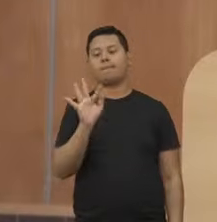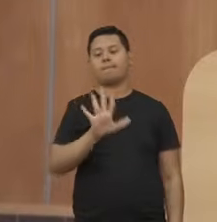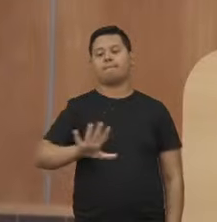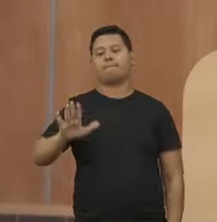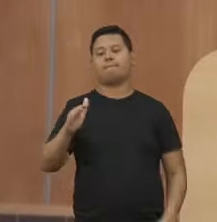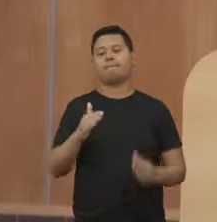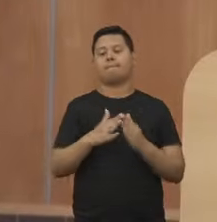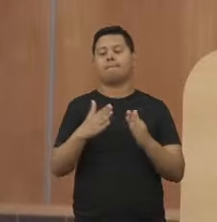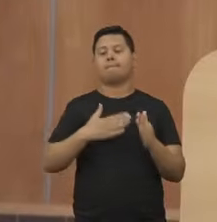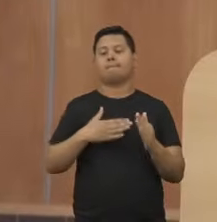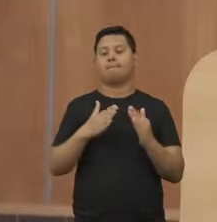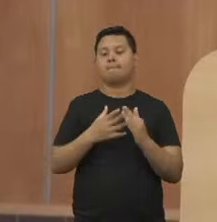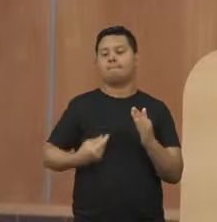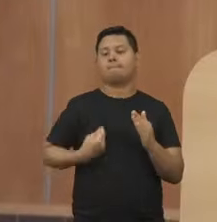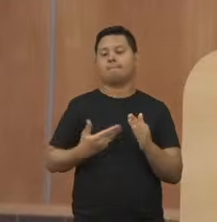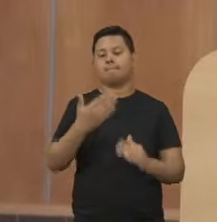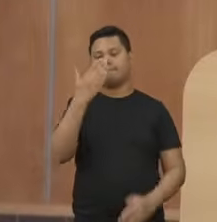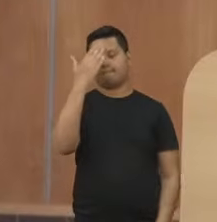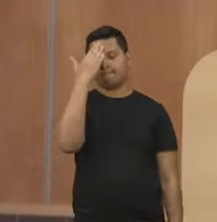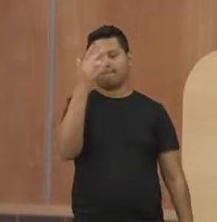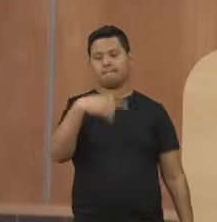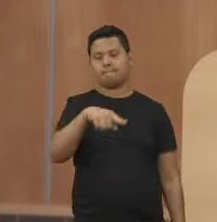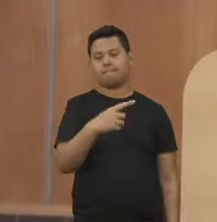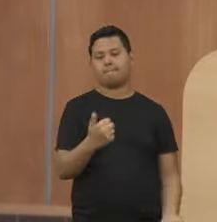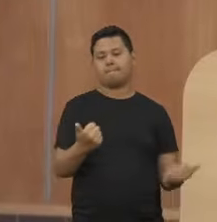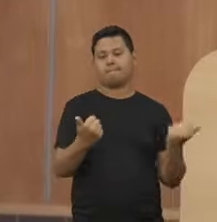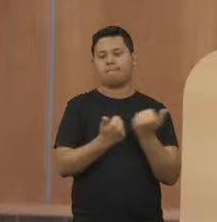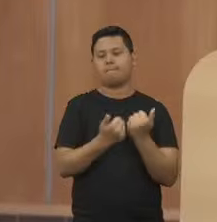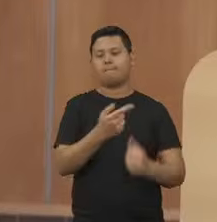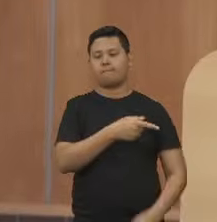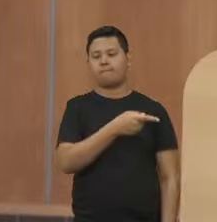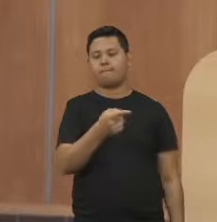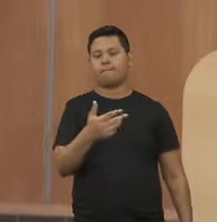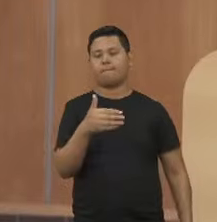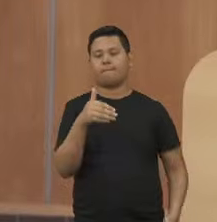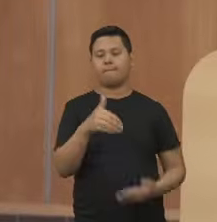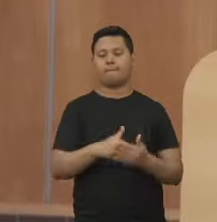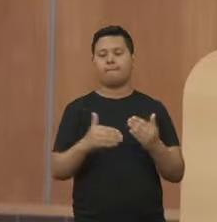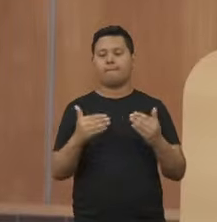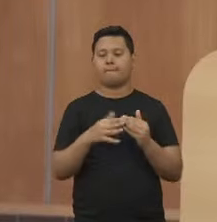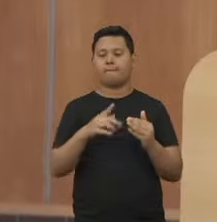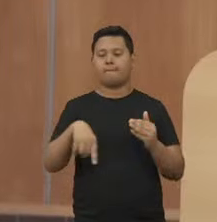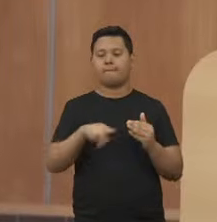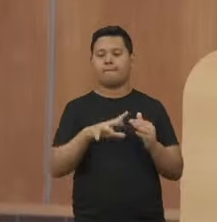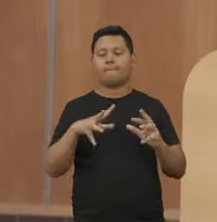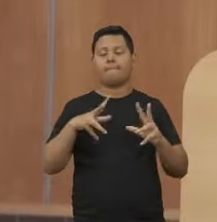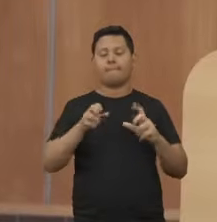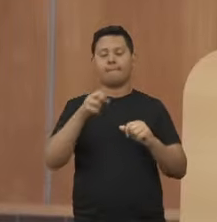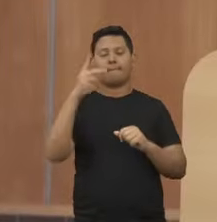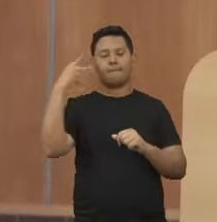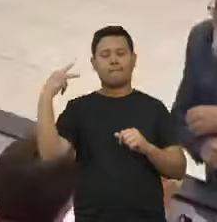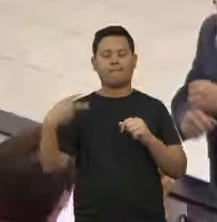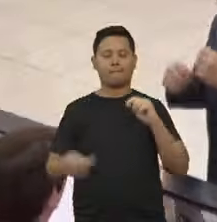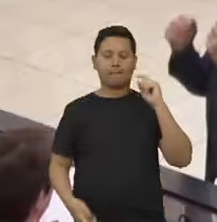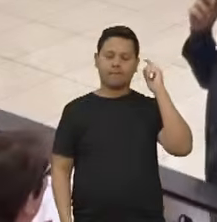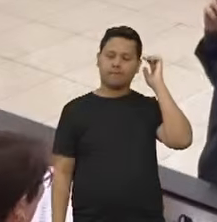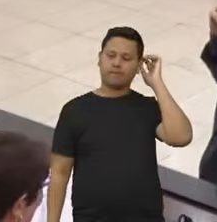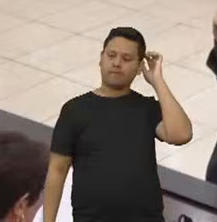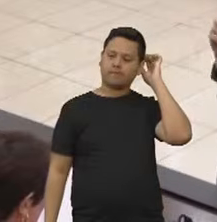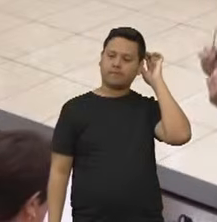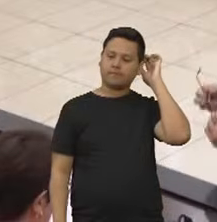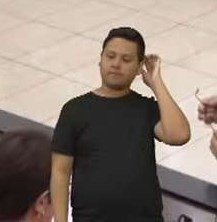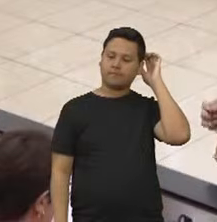Minha Casa Minha Vida. Obrigado a todos, aí conto com o apoio e o voto favorável de todos os vereadores.